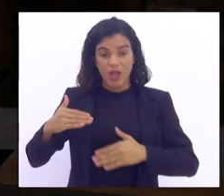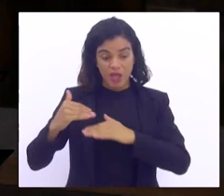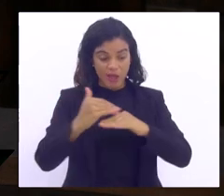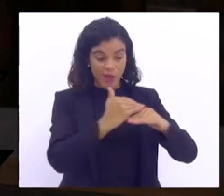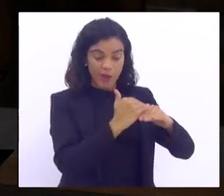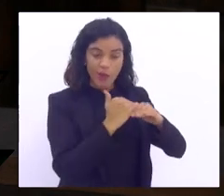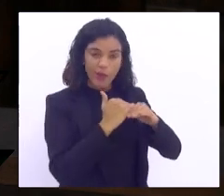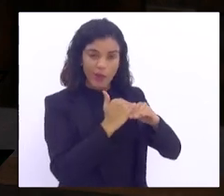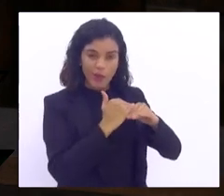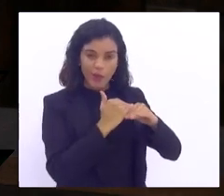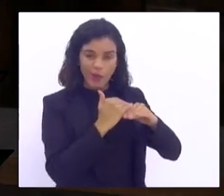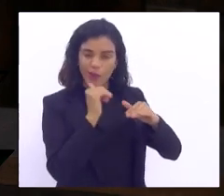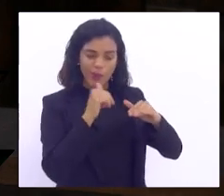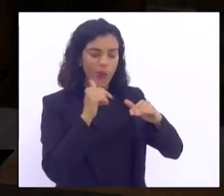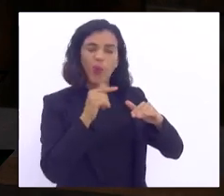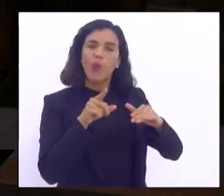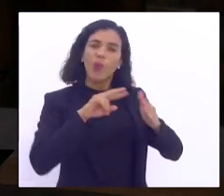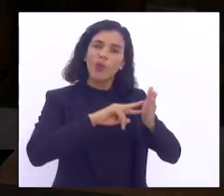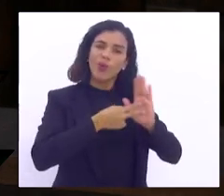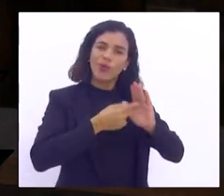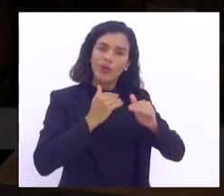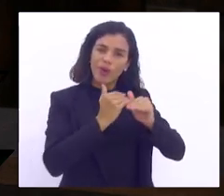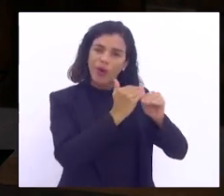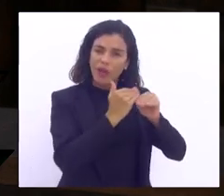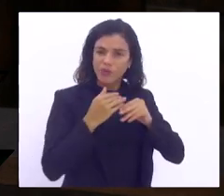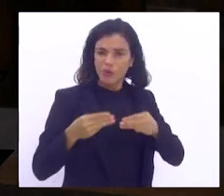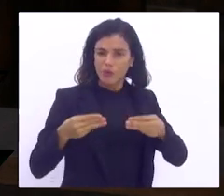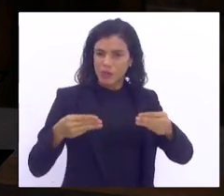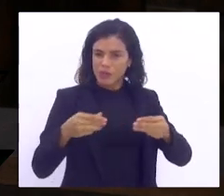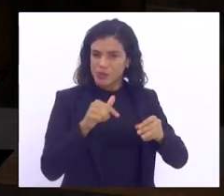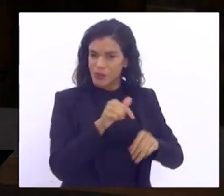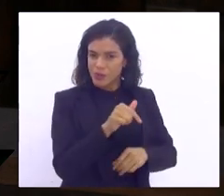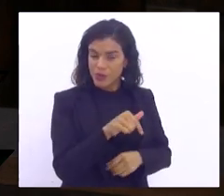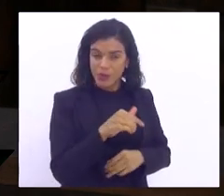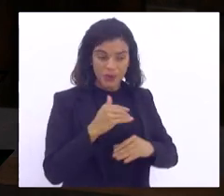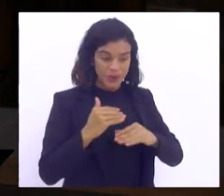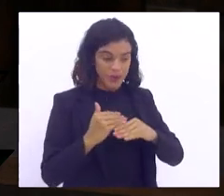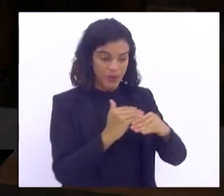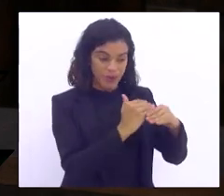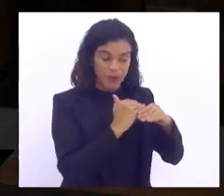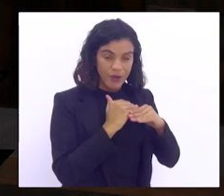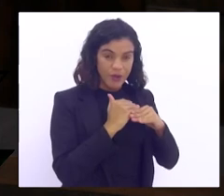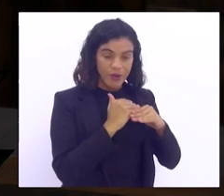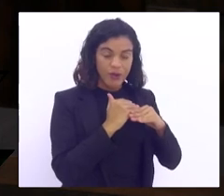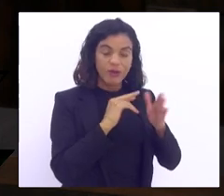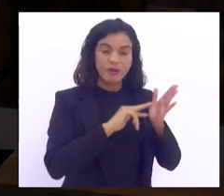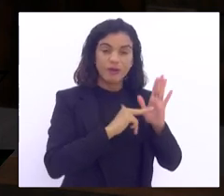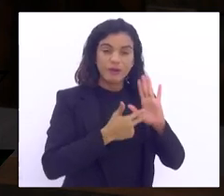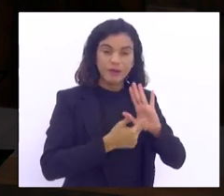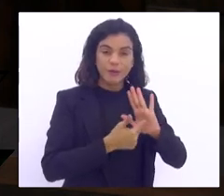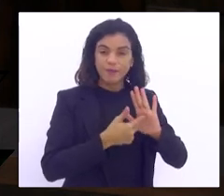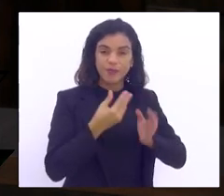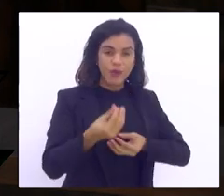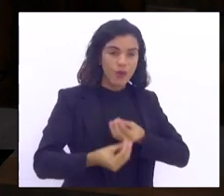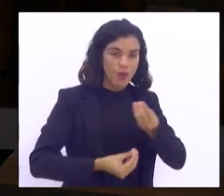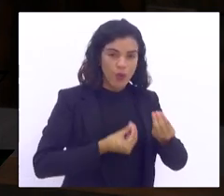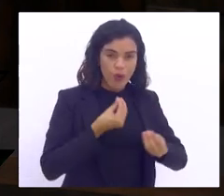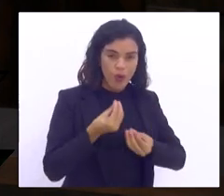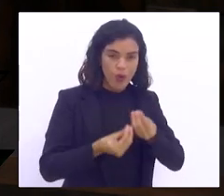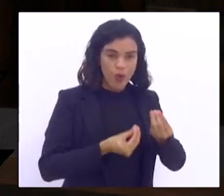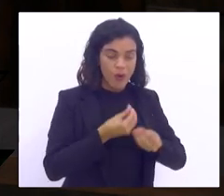igualdade, o que é igualdade para ele? Igualdade é como apenas a